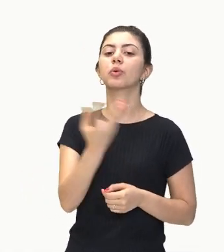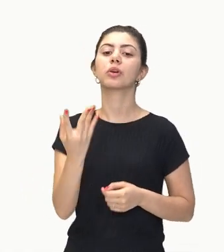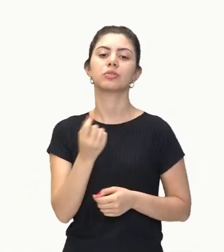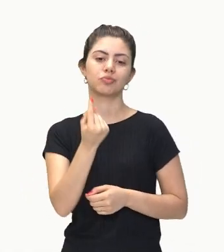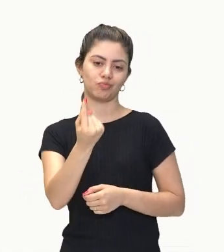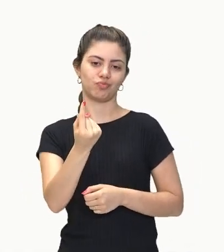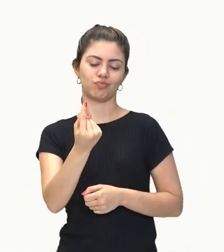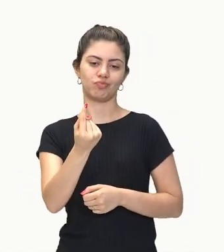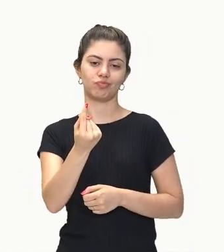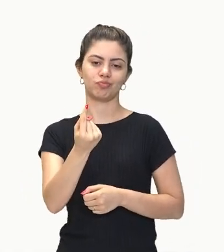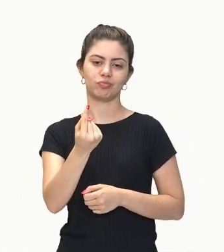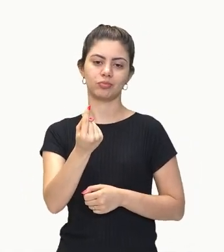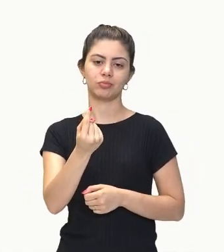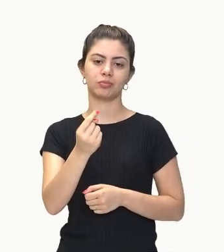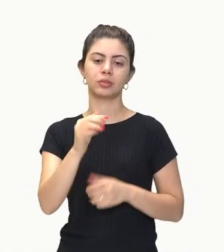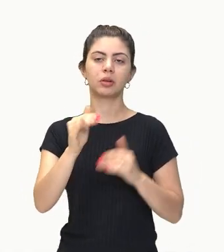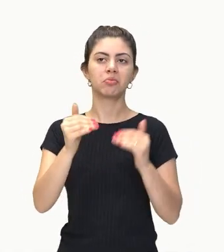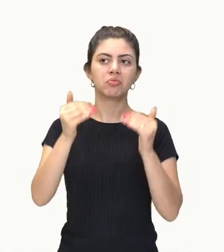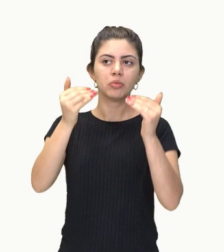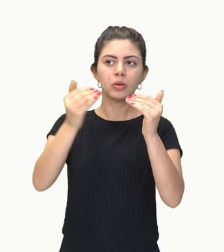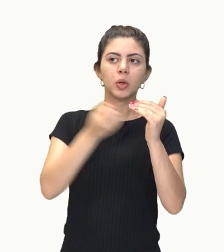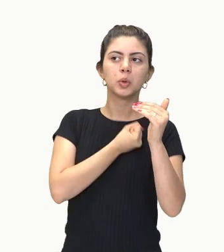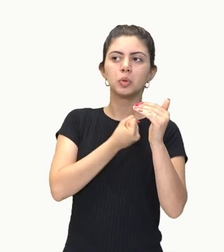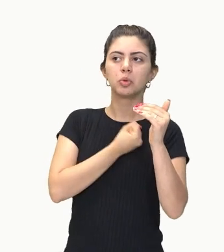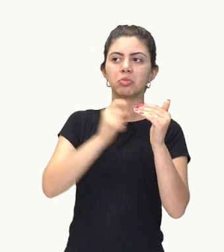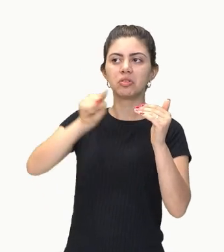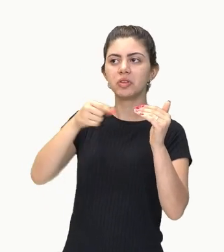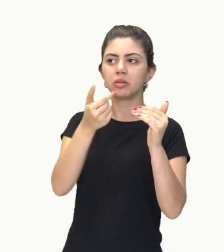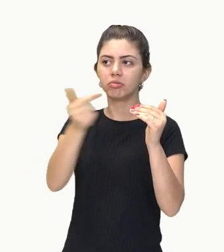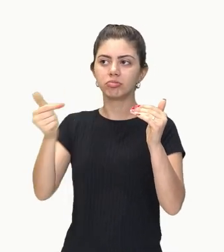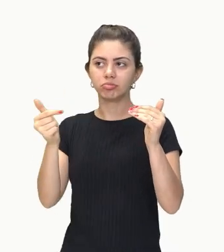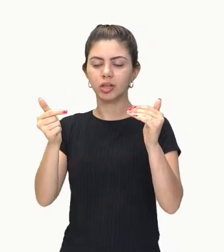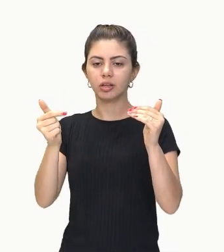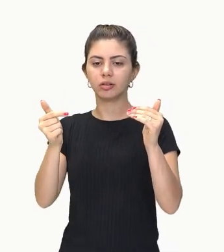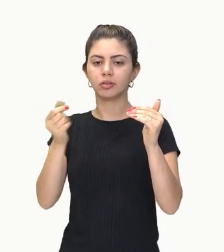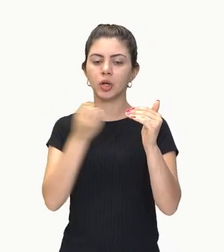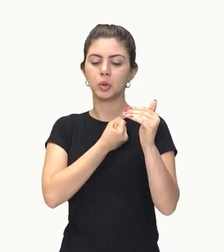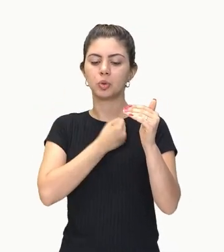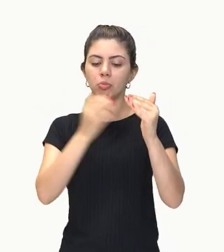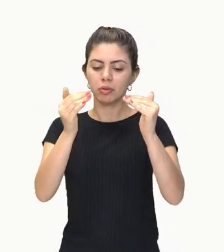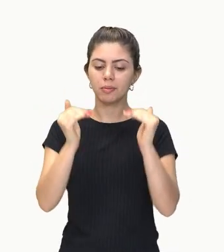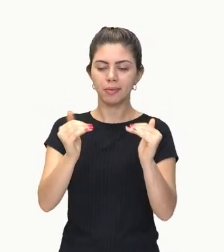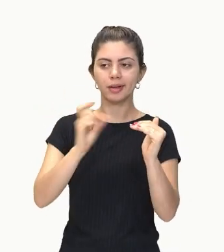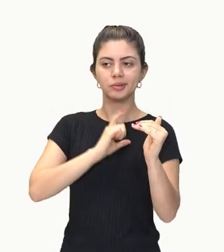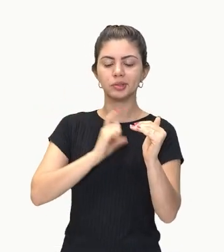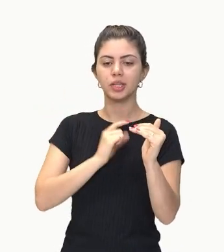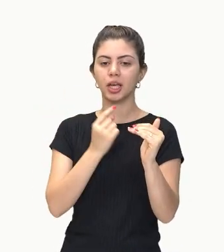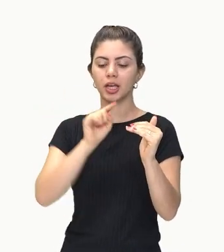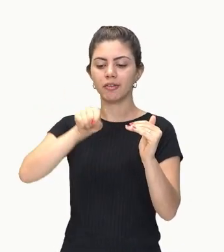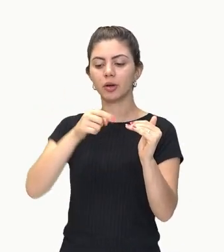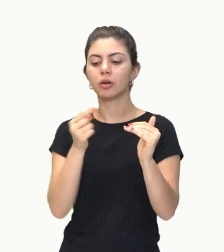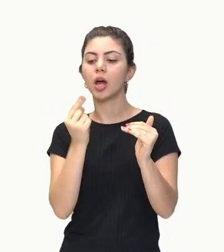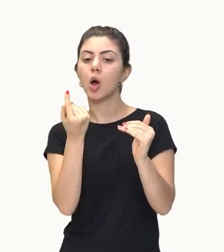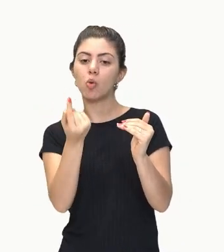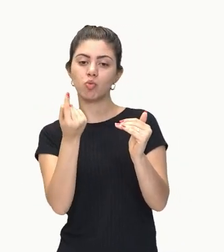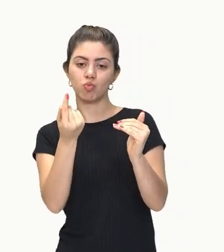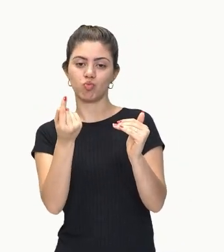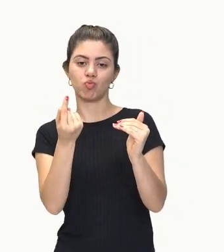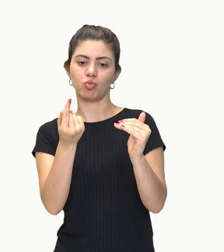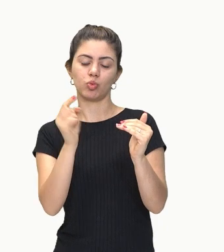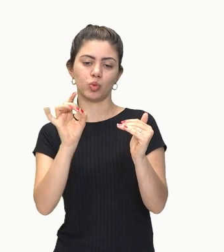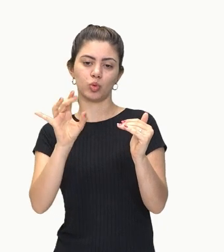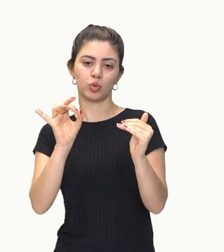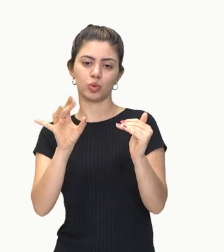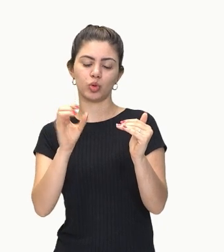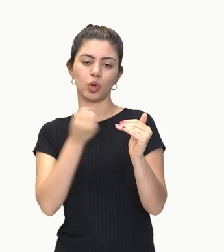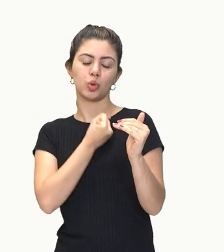vírgula, o meu número de cima, ó, não tem nenhuma. O meu número de baixo, ó, só tem uma casa decimal, porque eu só